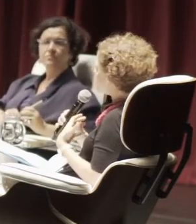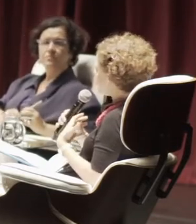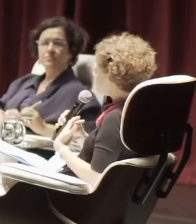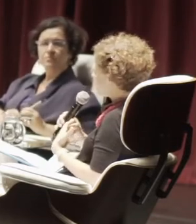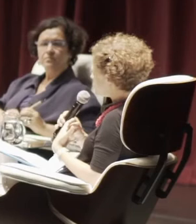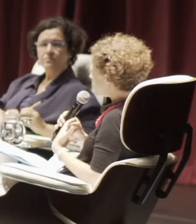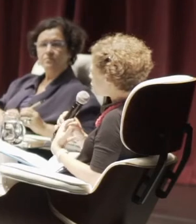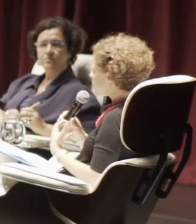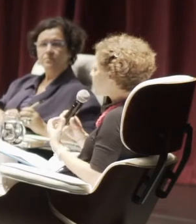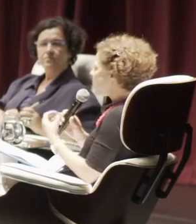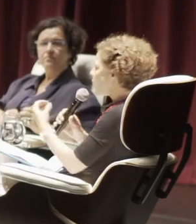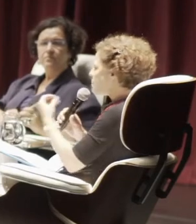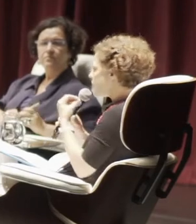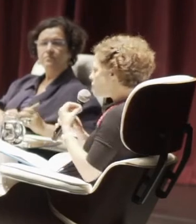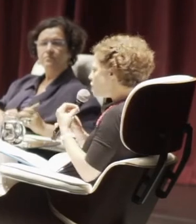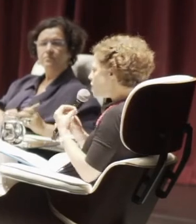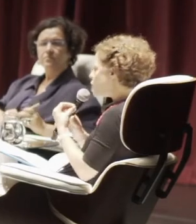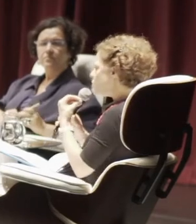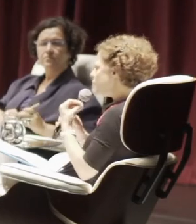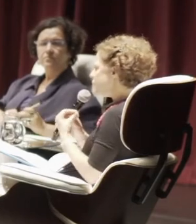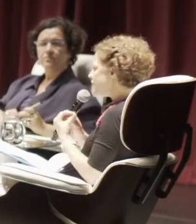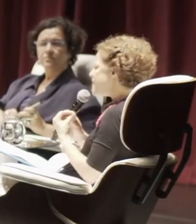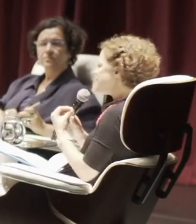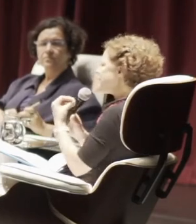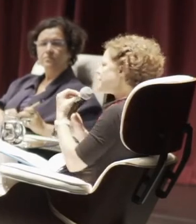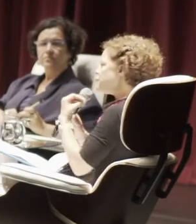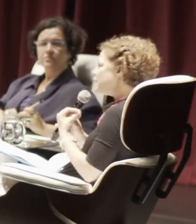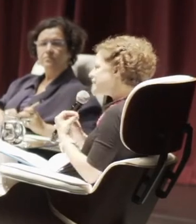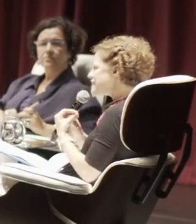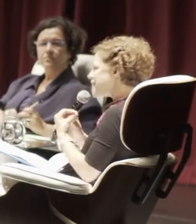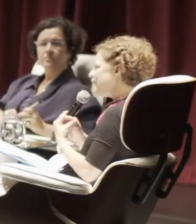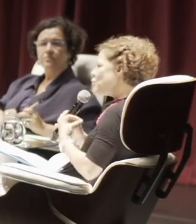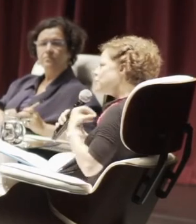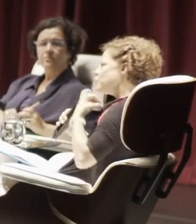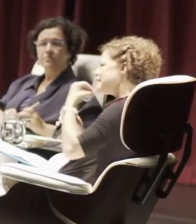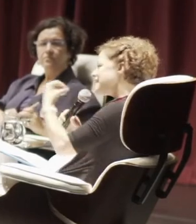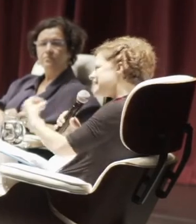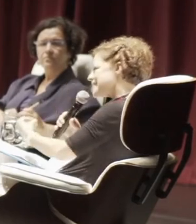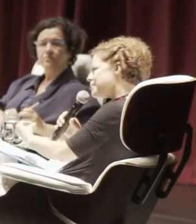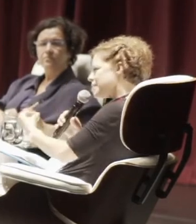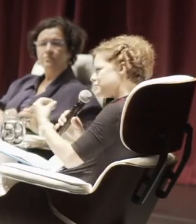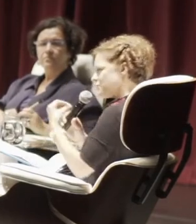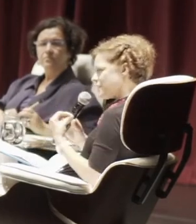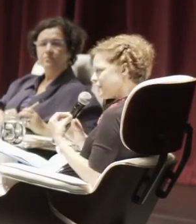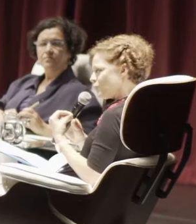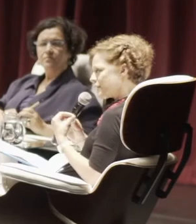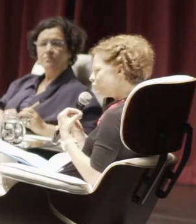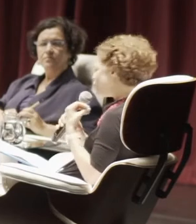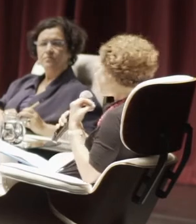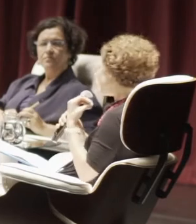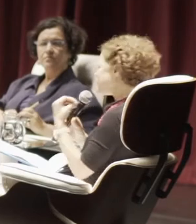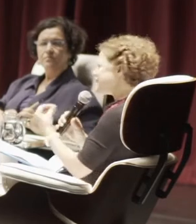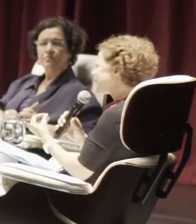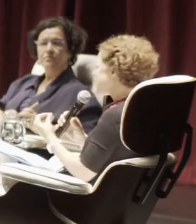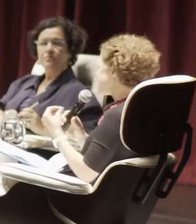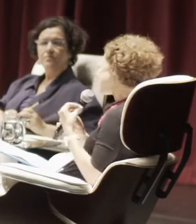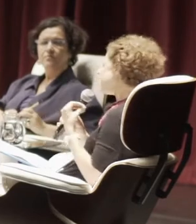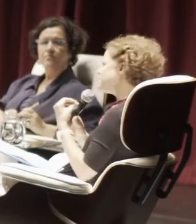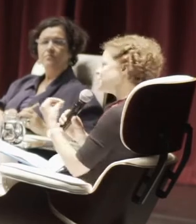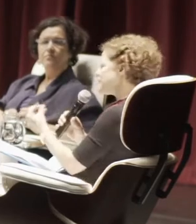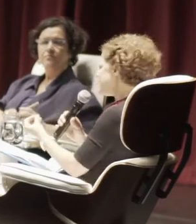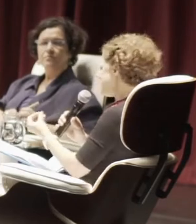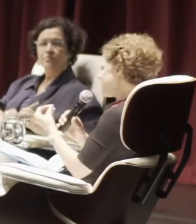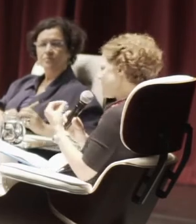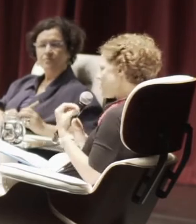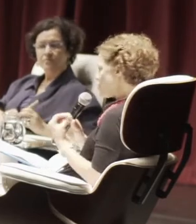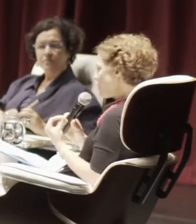se constitui dos vínculos de apego. O apego num bebê, ele é reforçado quando tem essas mediações de linguagem.